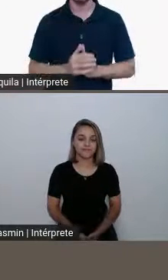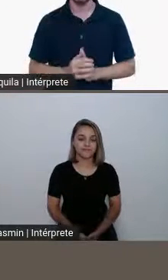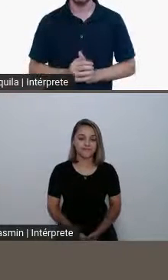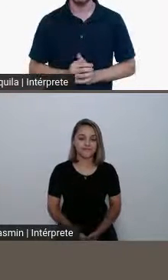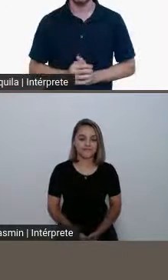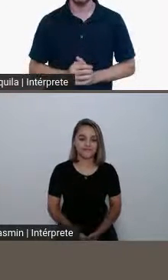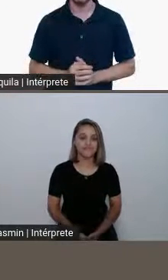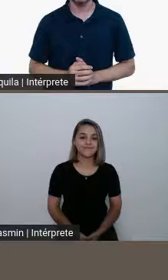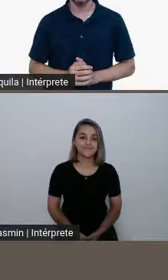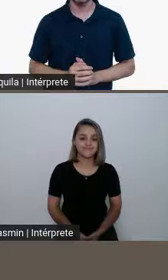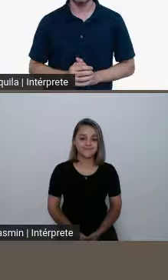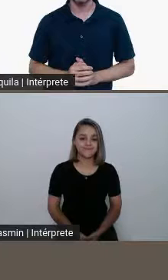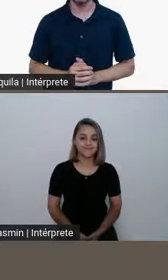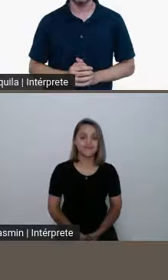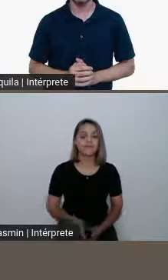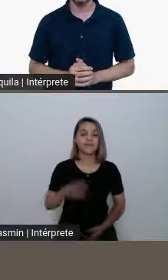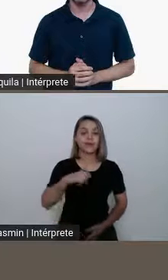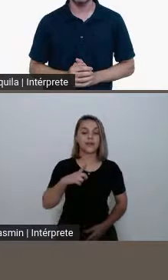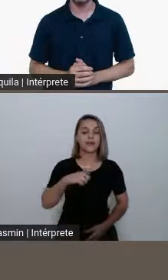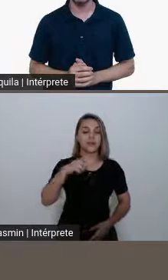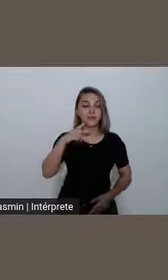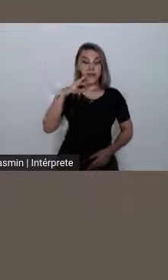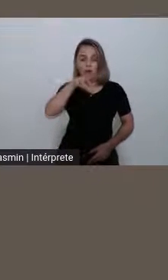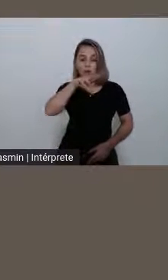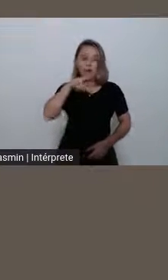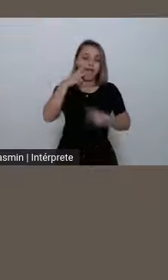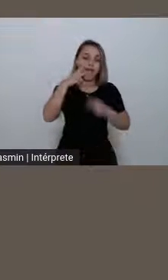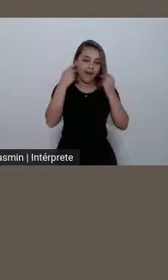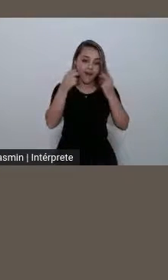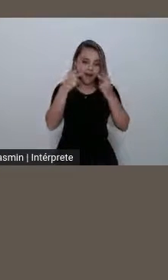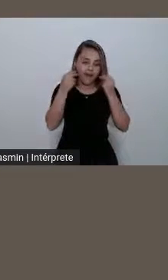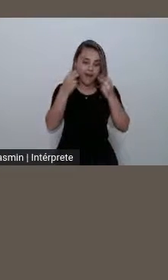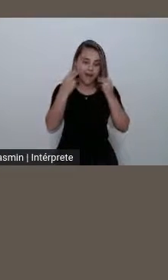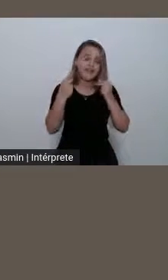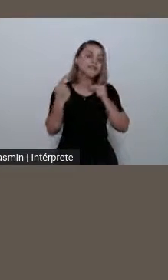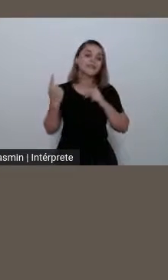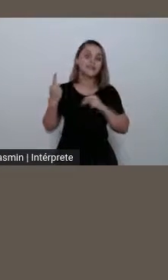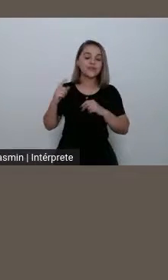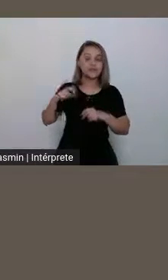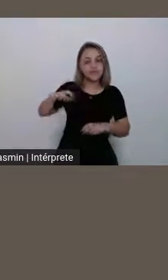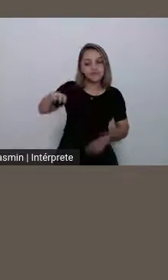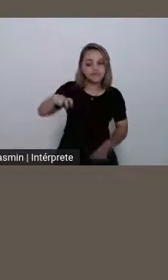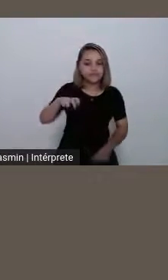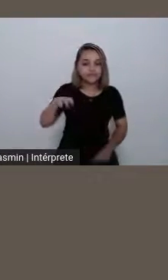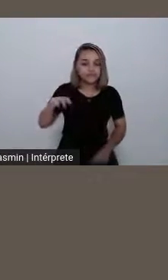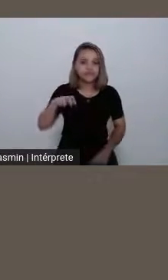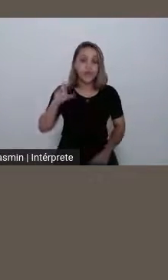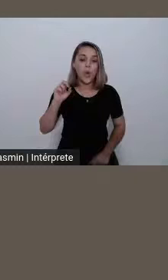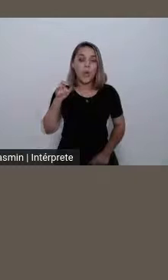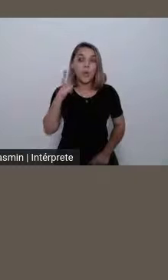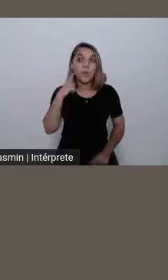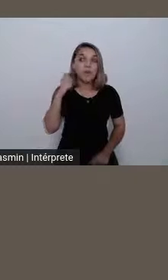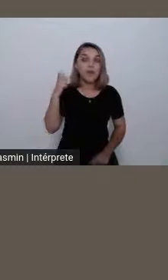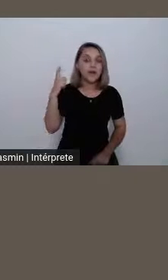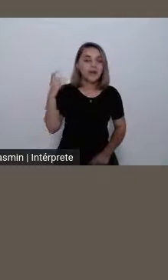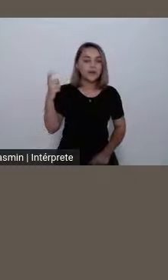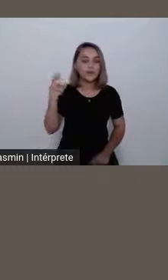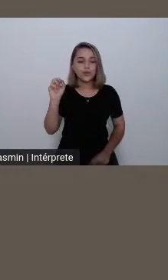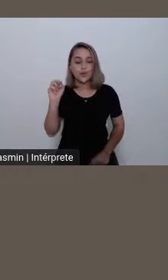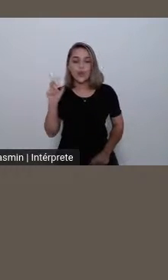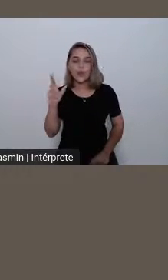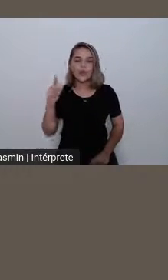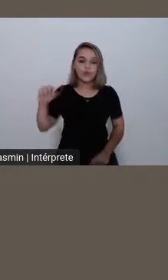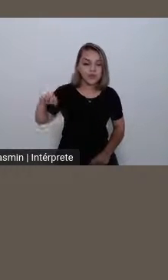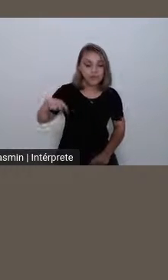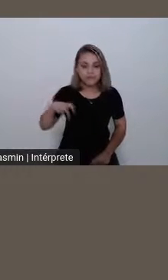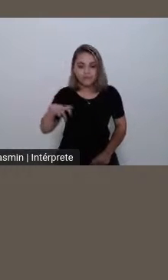aqui, talvez ele apareça aí no, ou como som ou como imagem, vamos ver aí. Mas ele está por aqui também junto